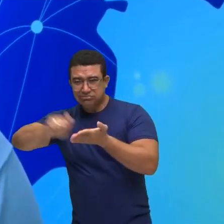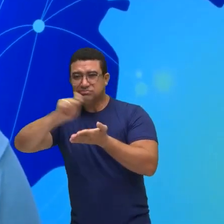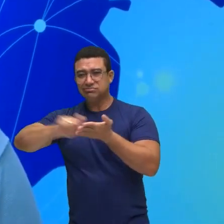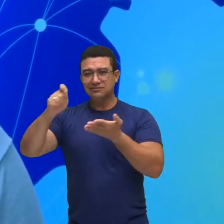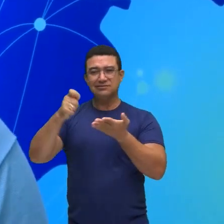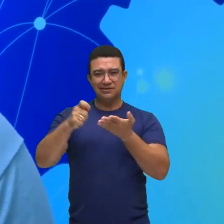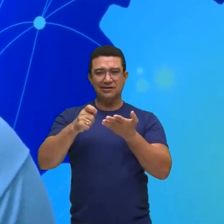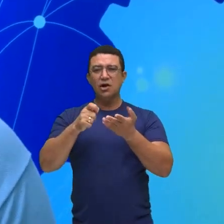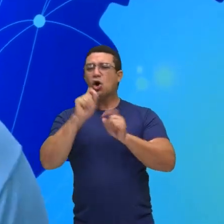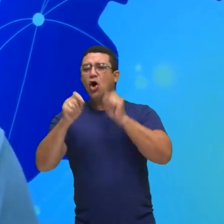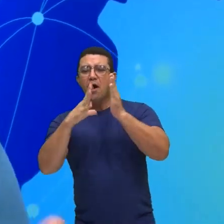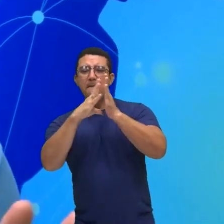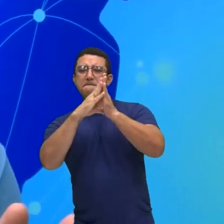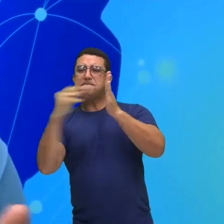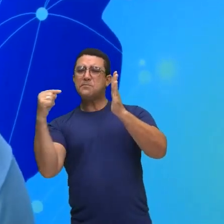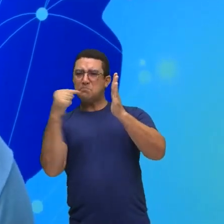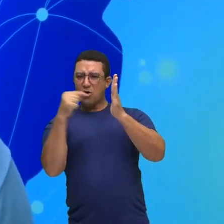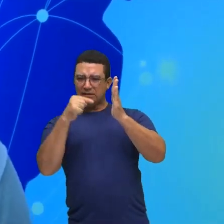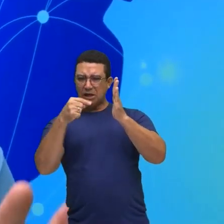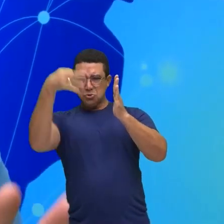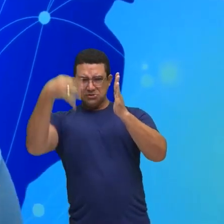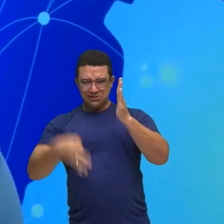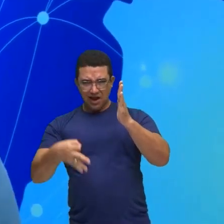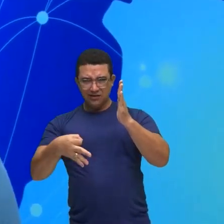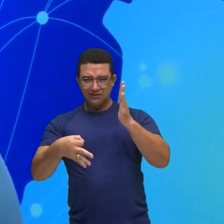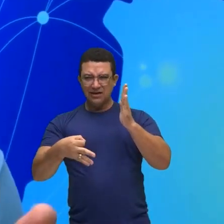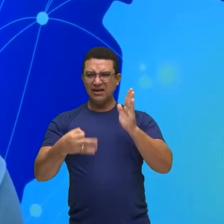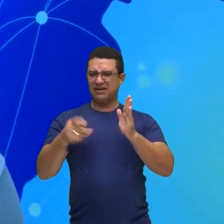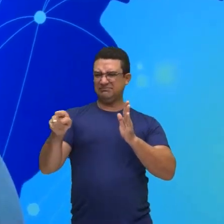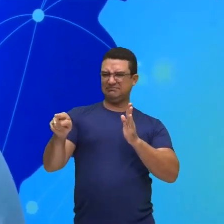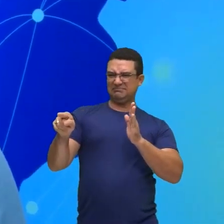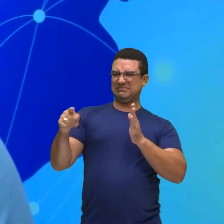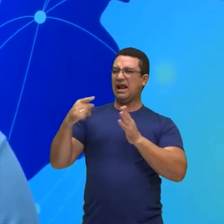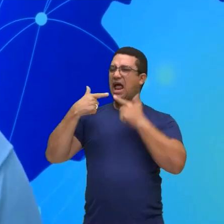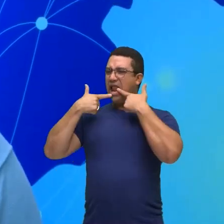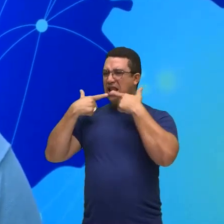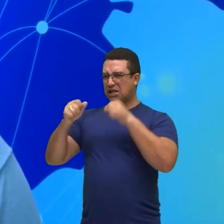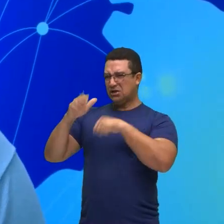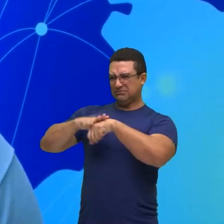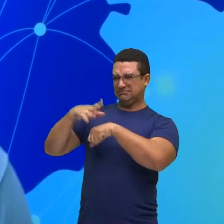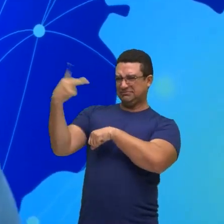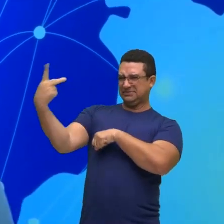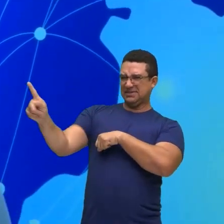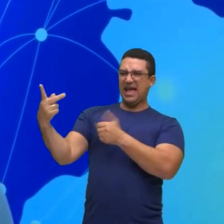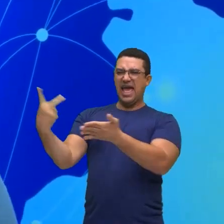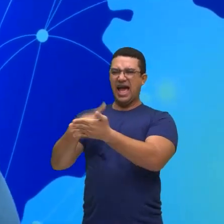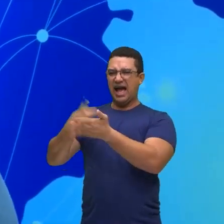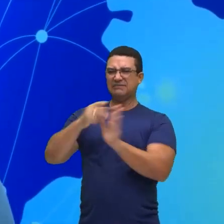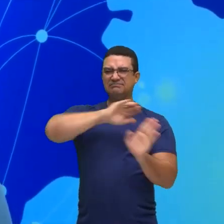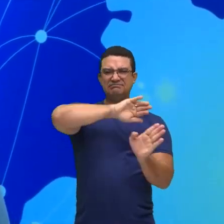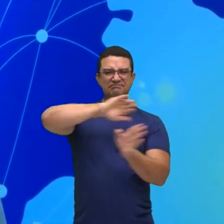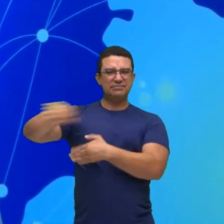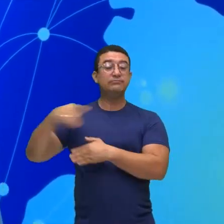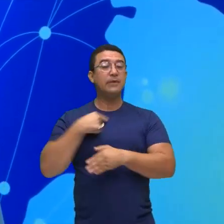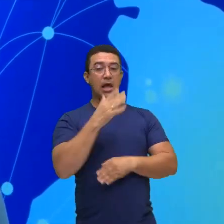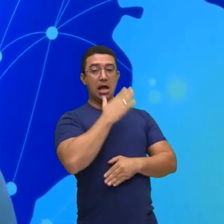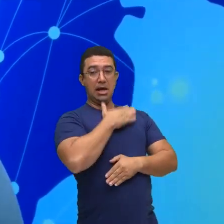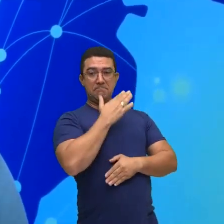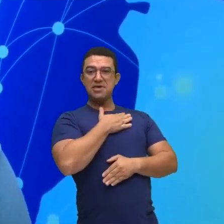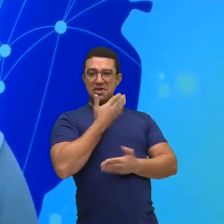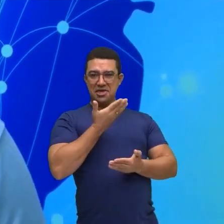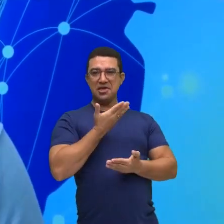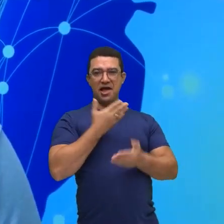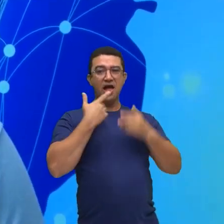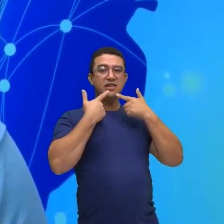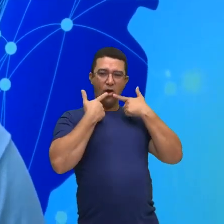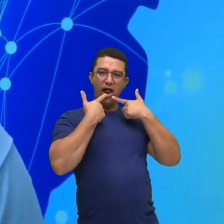como padrão, e desconsiderando todos os outros. Aqueles outros que não são o padrão, eles são considerados como errados,